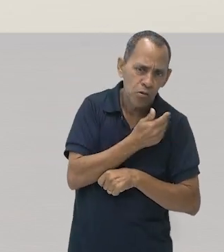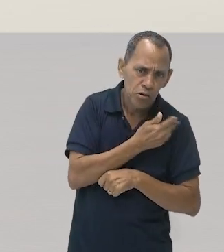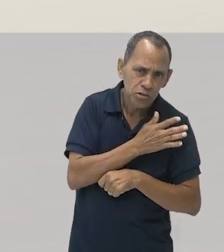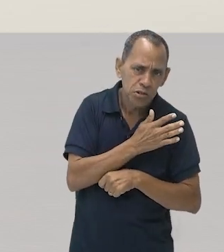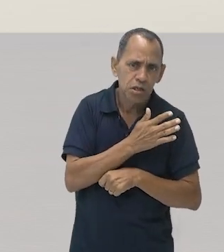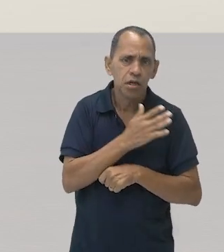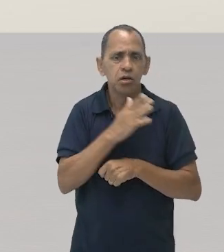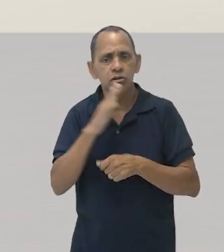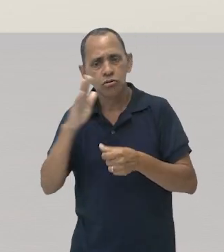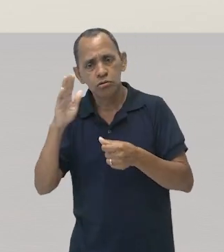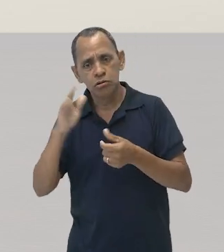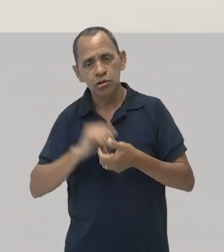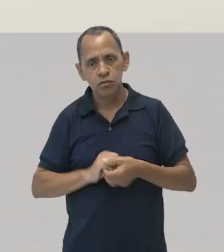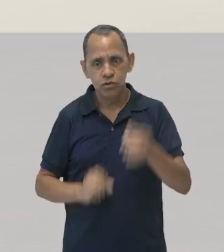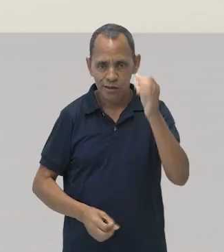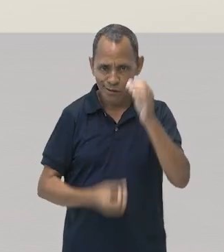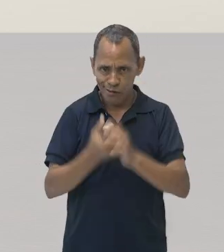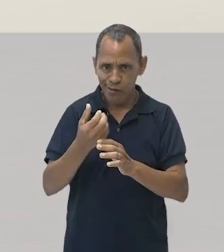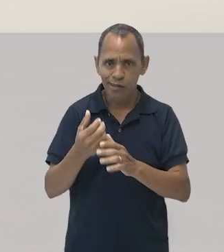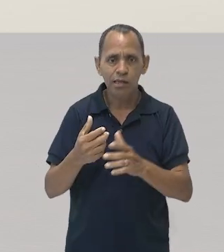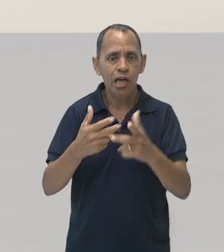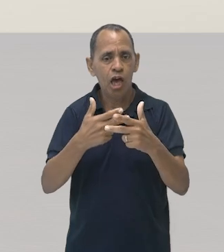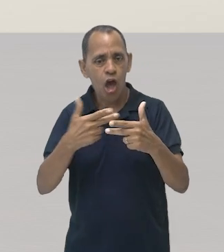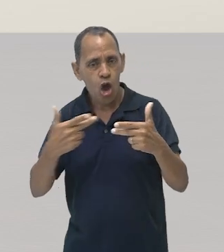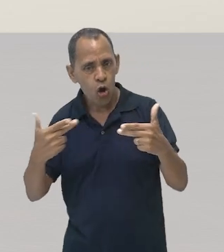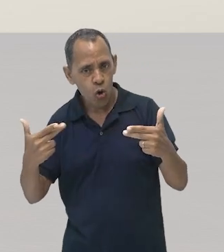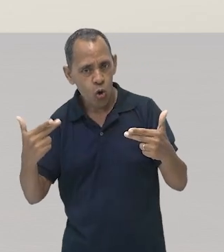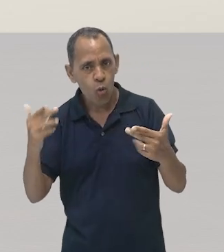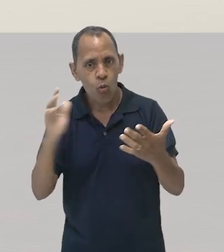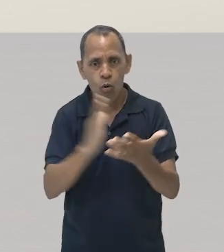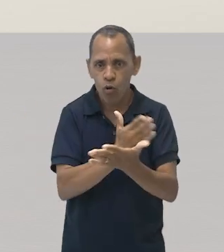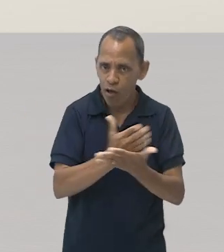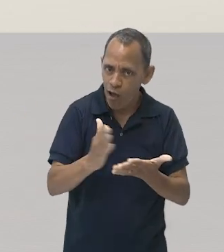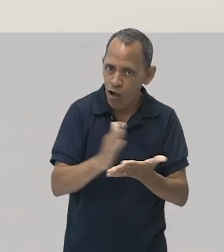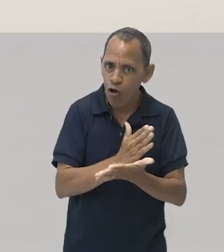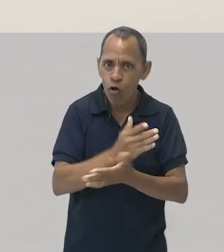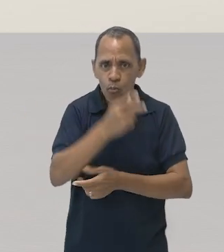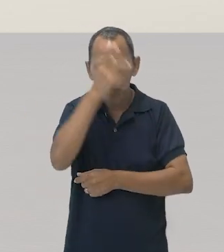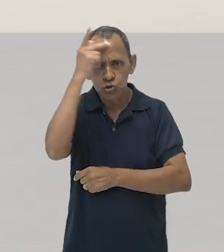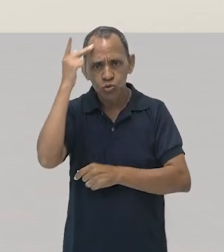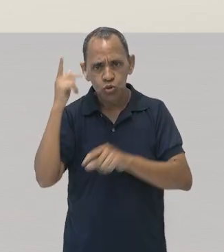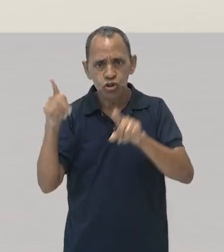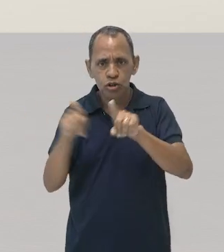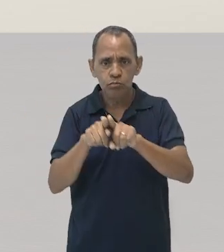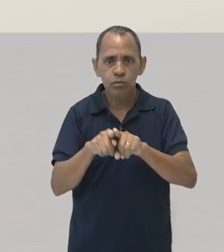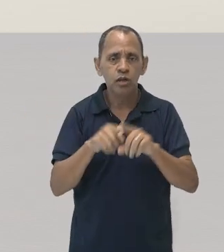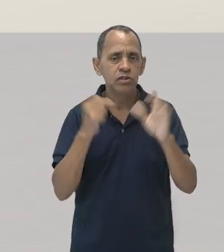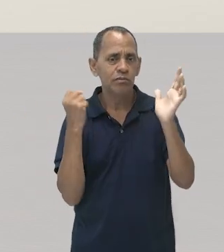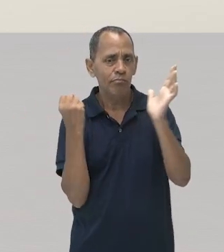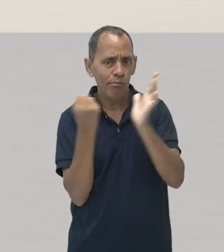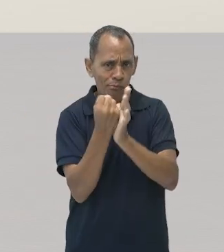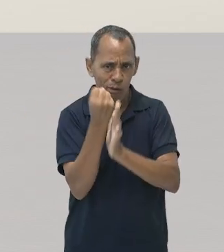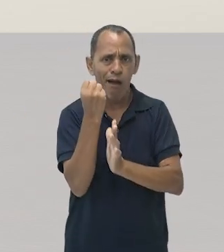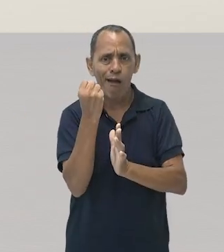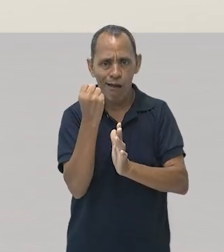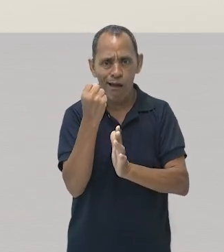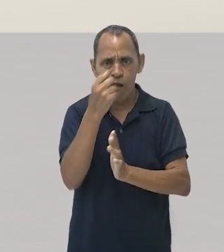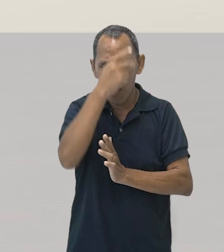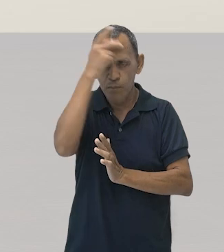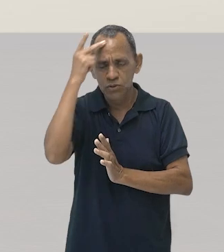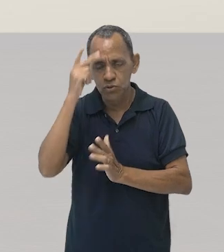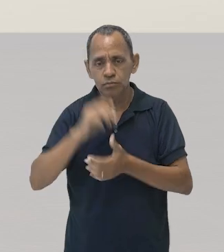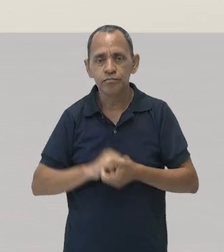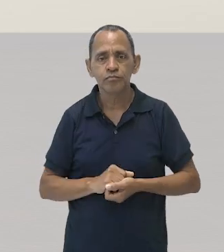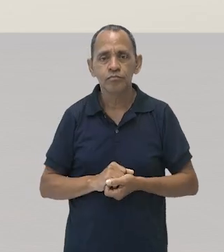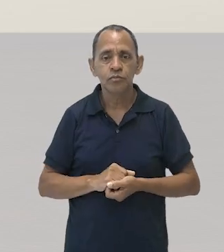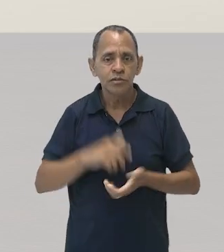forma sobre algo ou alguém e você acaba rotulando aquela pessoa. Será que isso existe na dança? Já digo para vocês